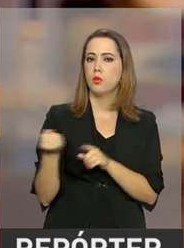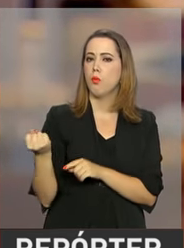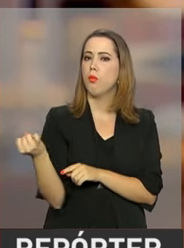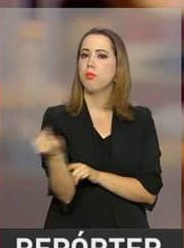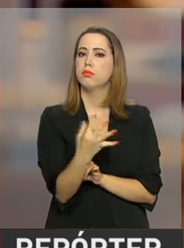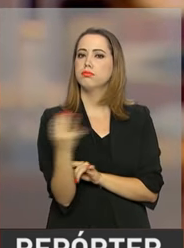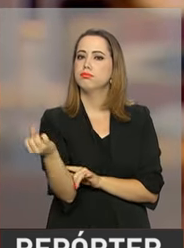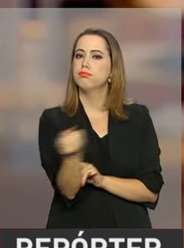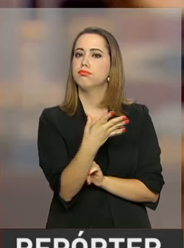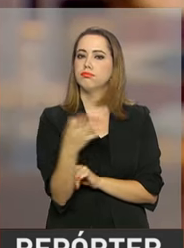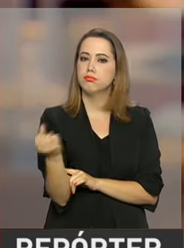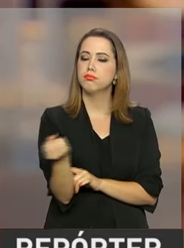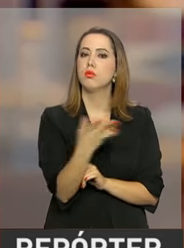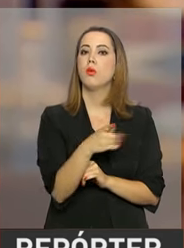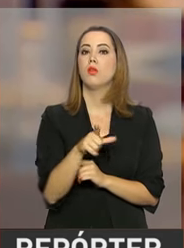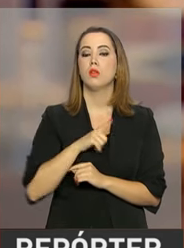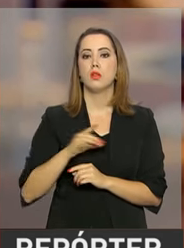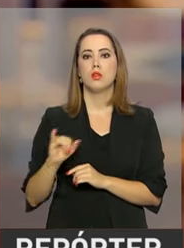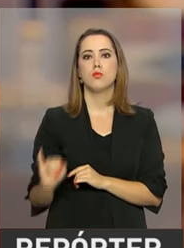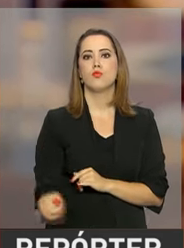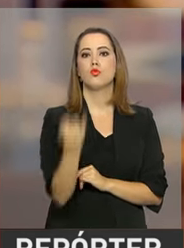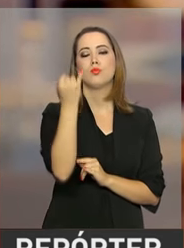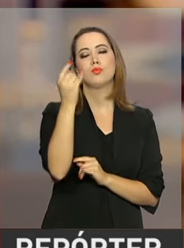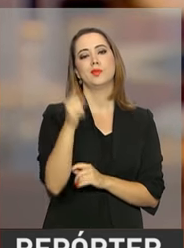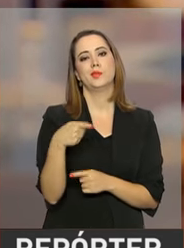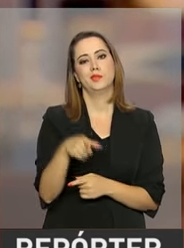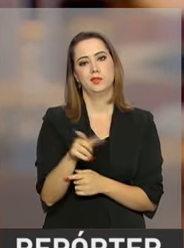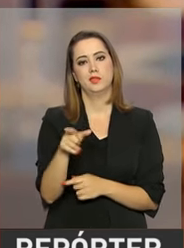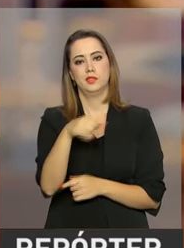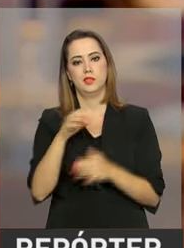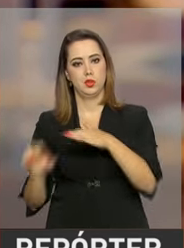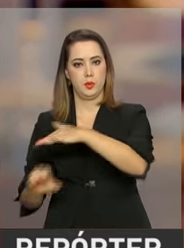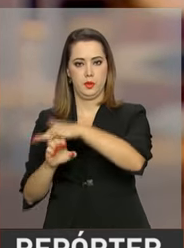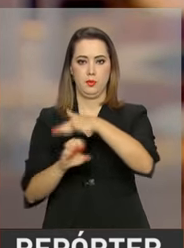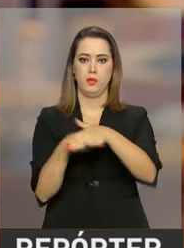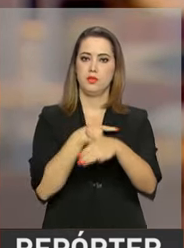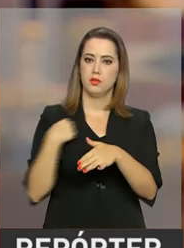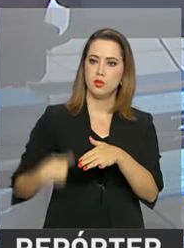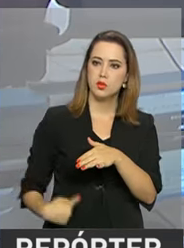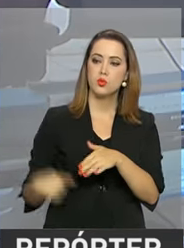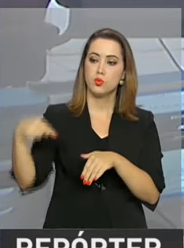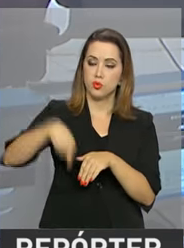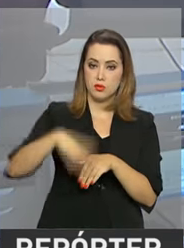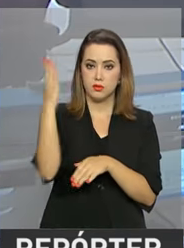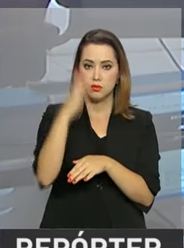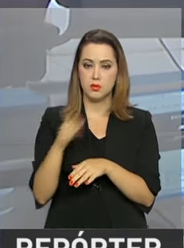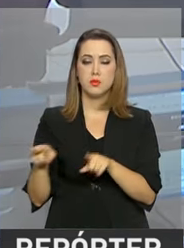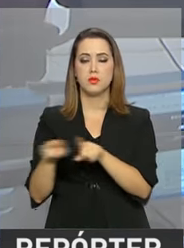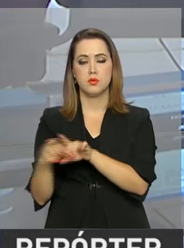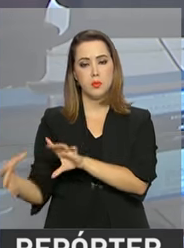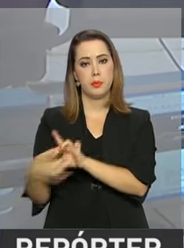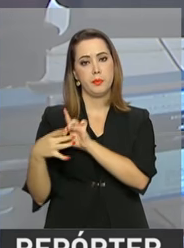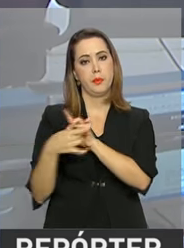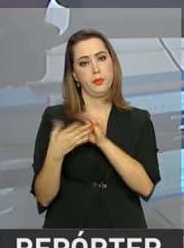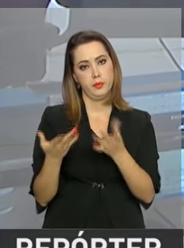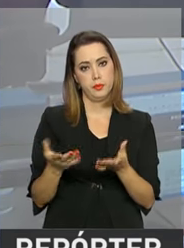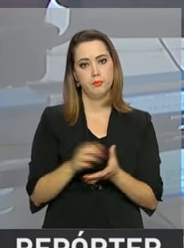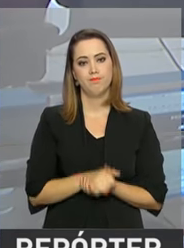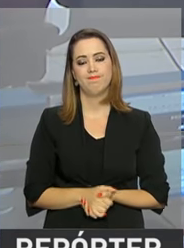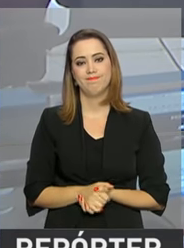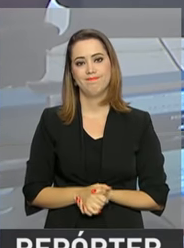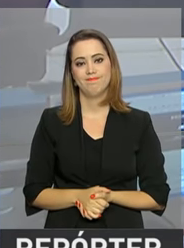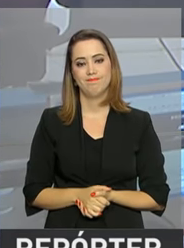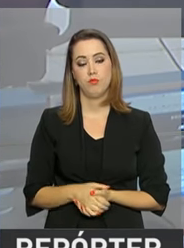de oportunidades para empresários chineses operarem no Brasil e para parcerias. E em agosto, as